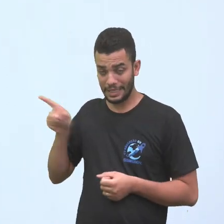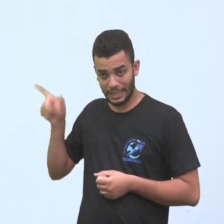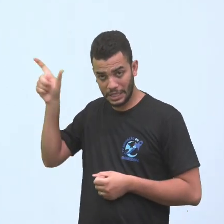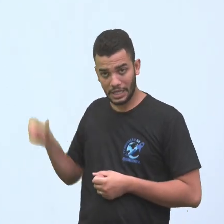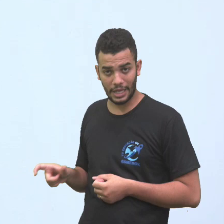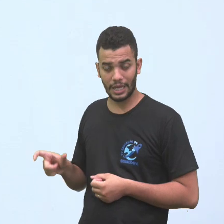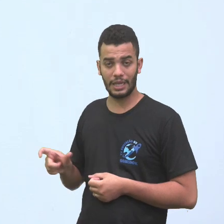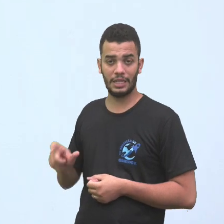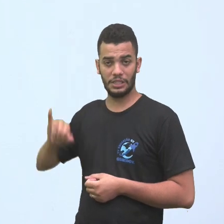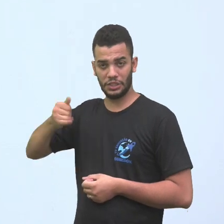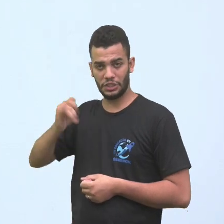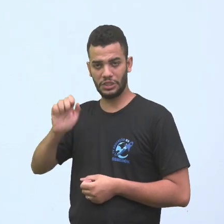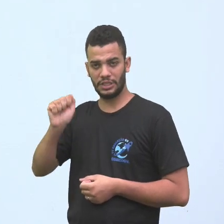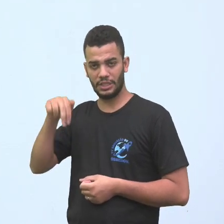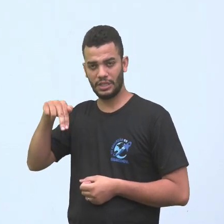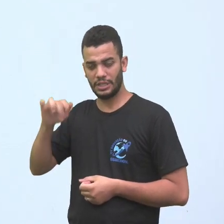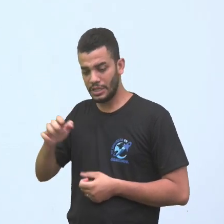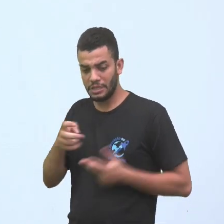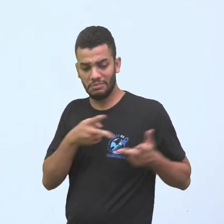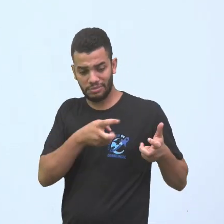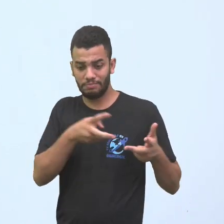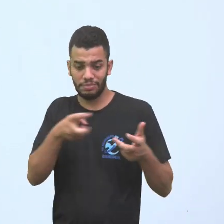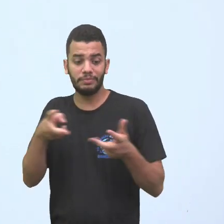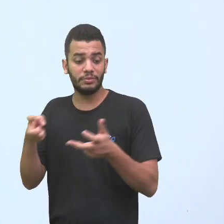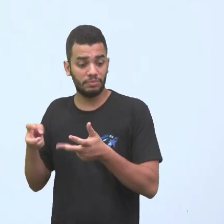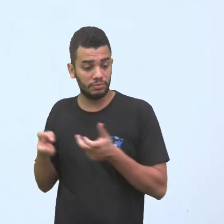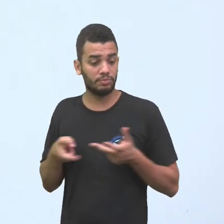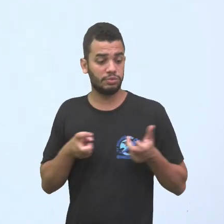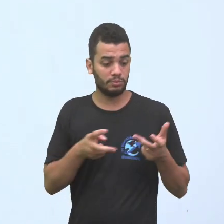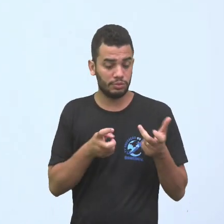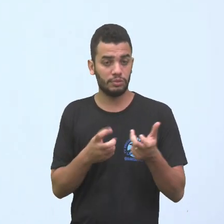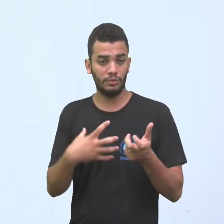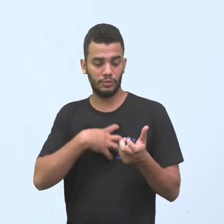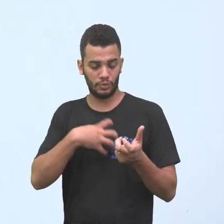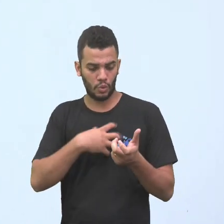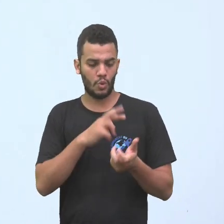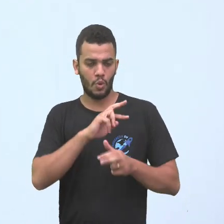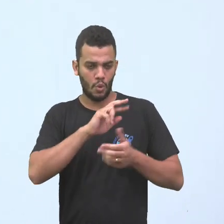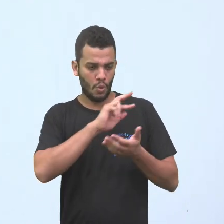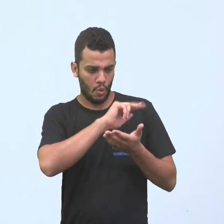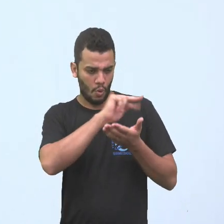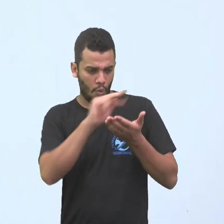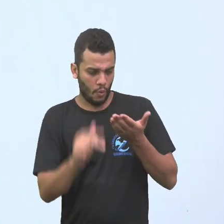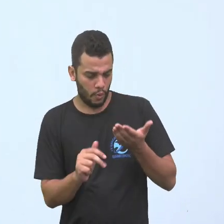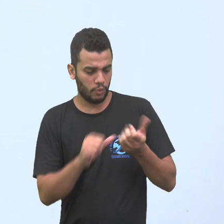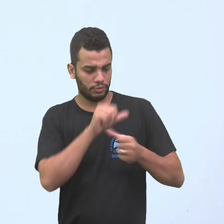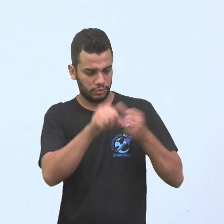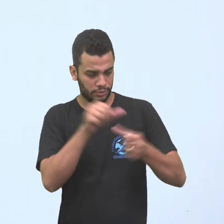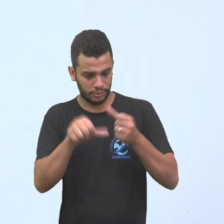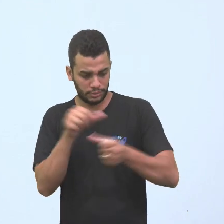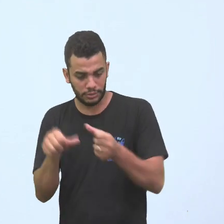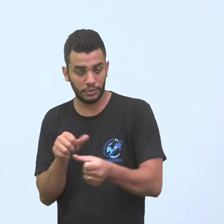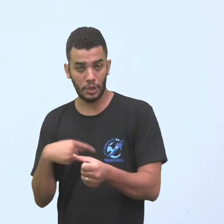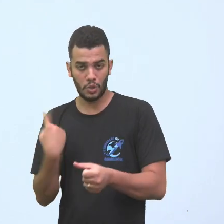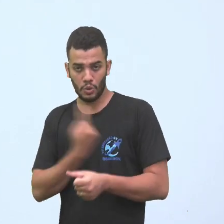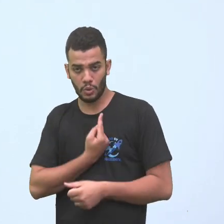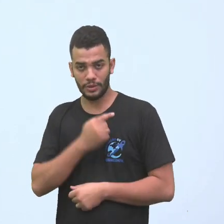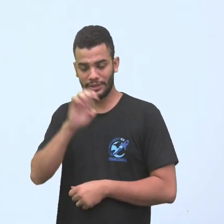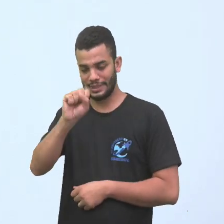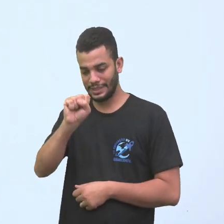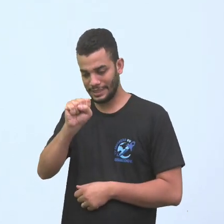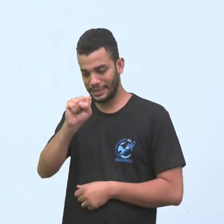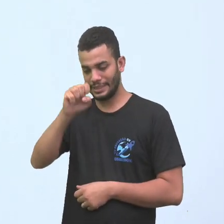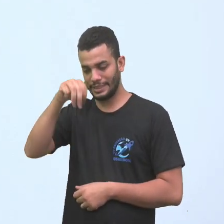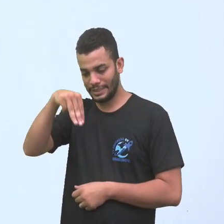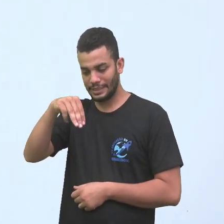processo, mas ela ajudou demais. E nós estamos caminhando, porque nós somos um time. Nós somos a SMED. E nós